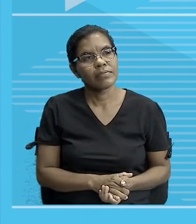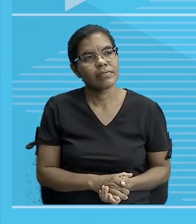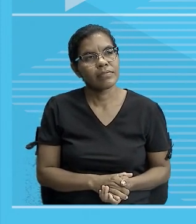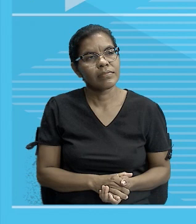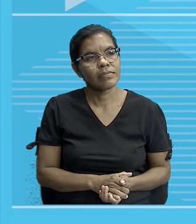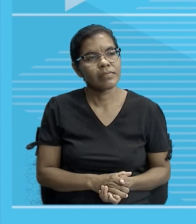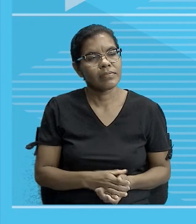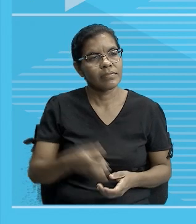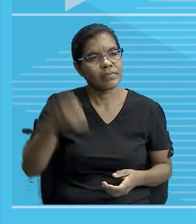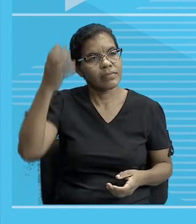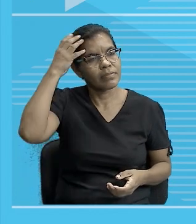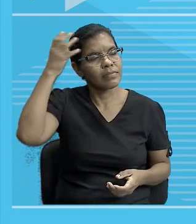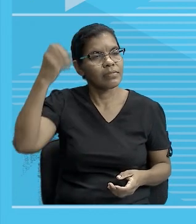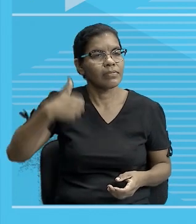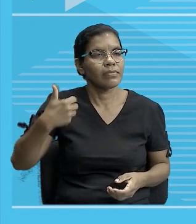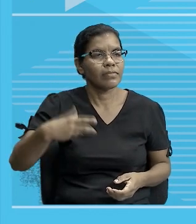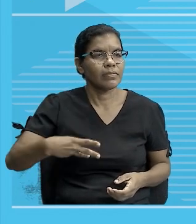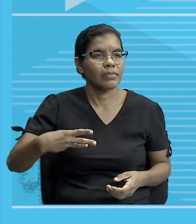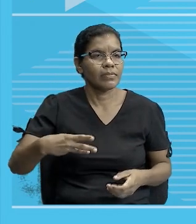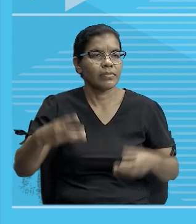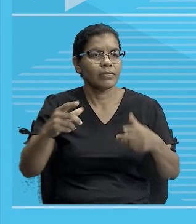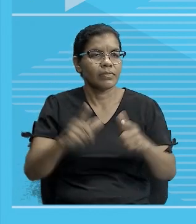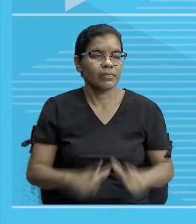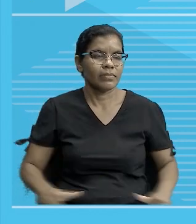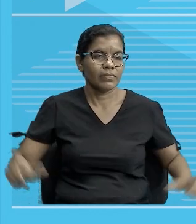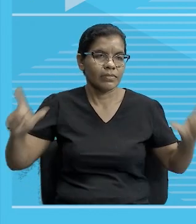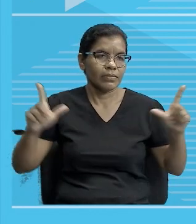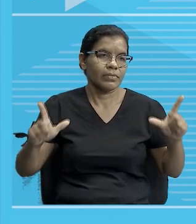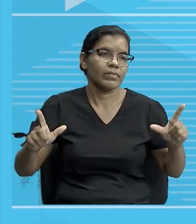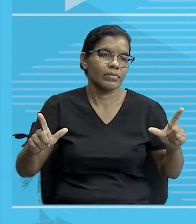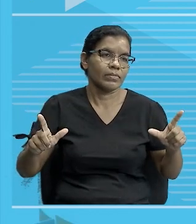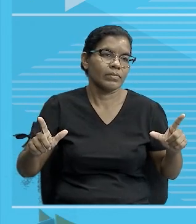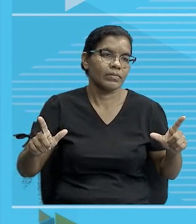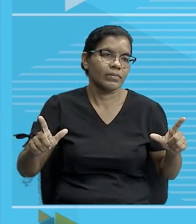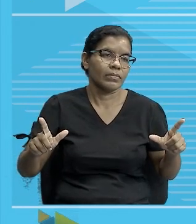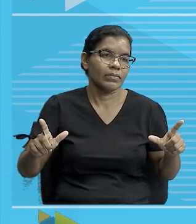Meu rei, deixa um real aí na tela, por favor. Per favor, italiano.